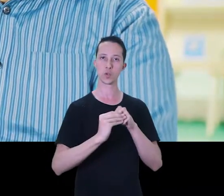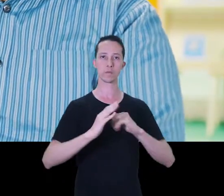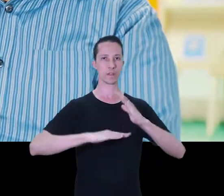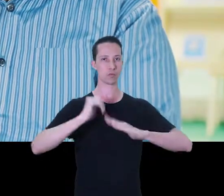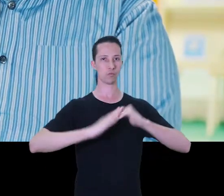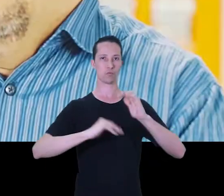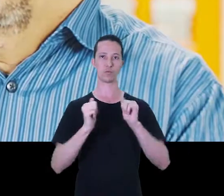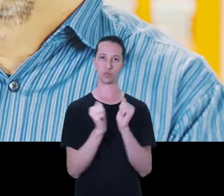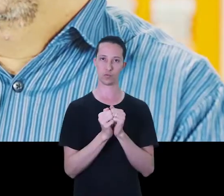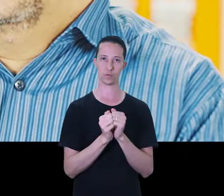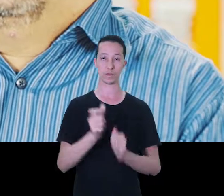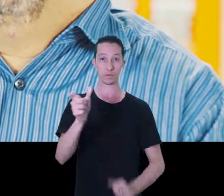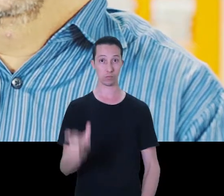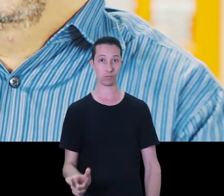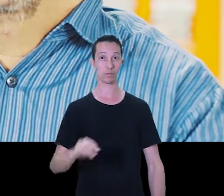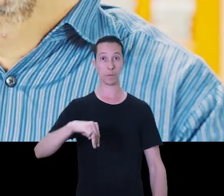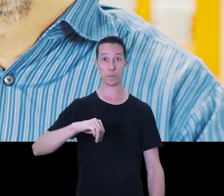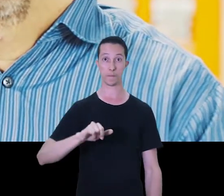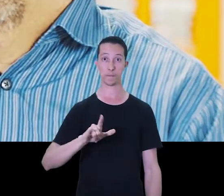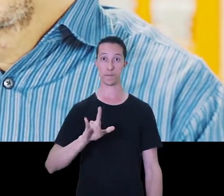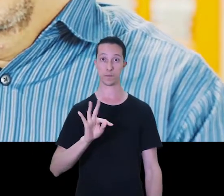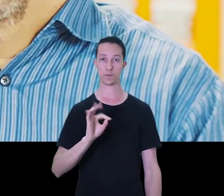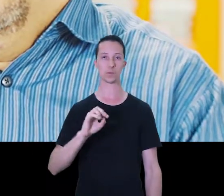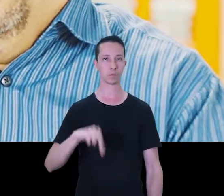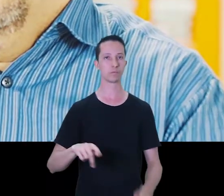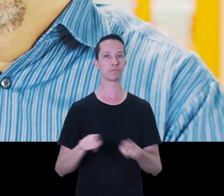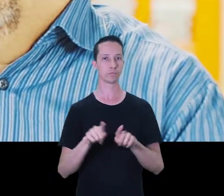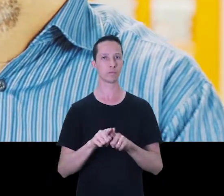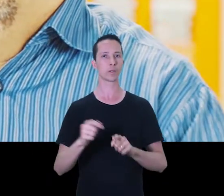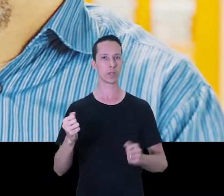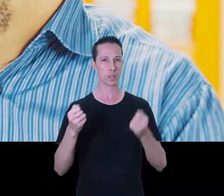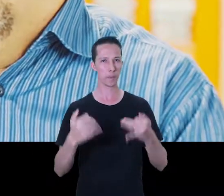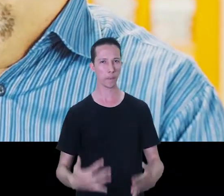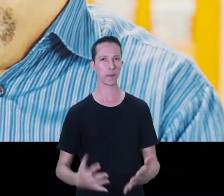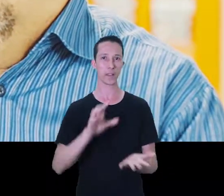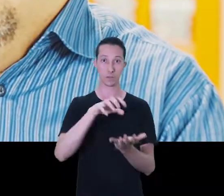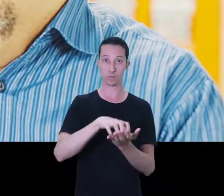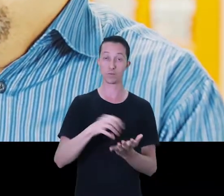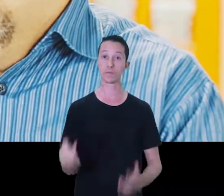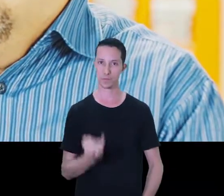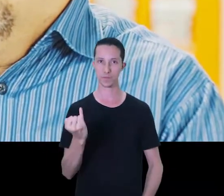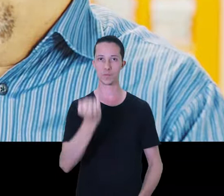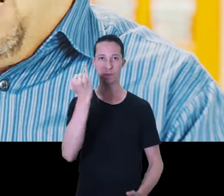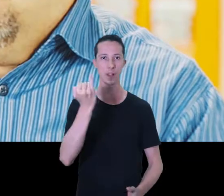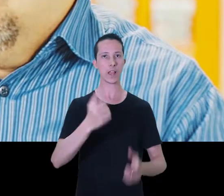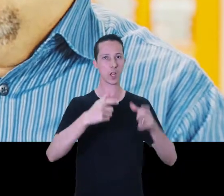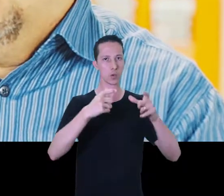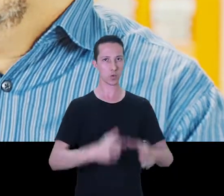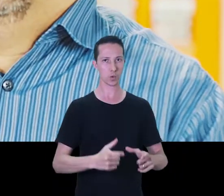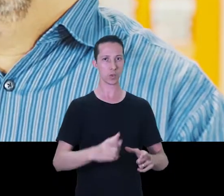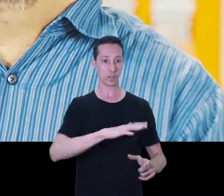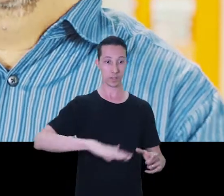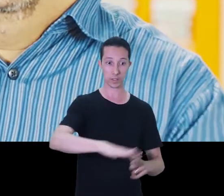conhecimentos coletivos. O Milton Santos também traz um pouco essa relação da importância do território enquanto o espaço